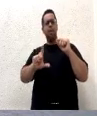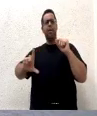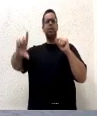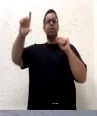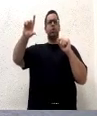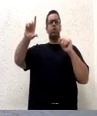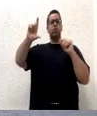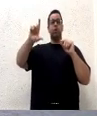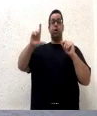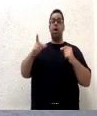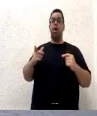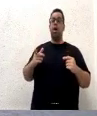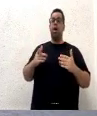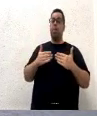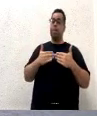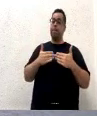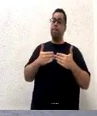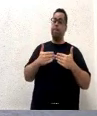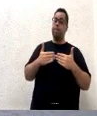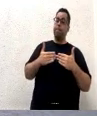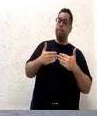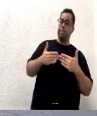aberta, a princípio, até